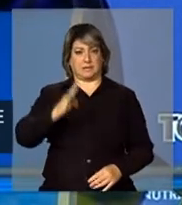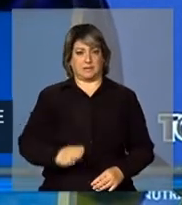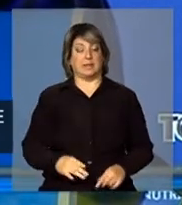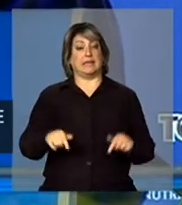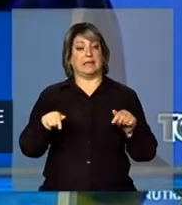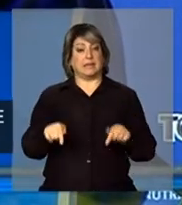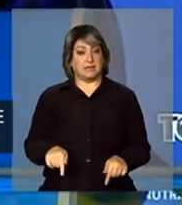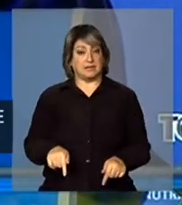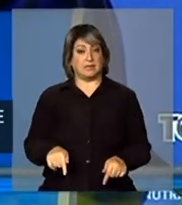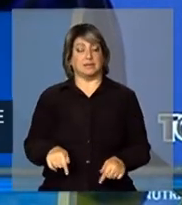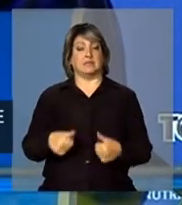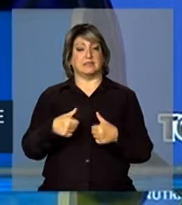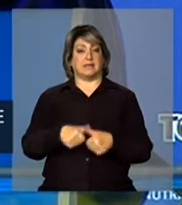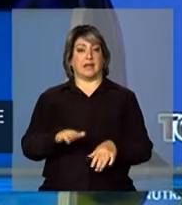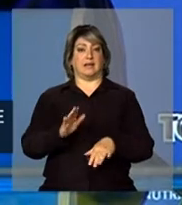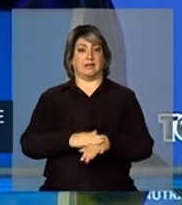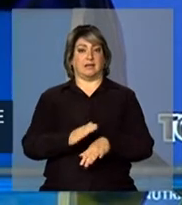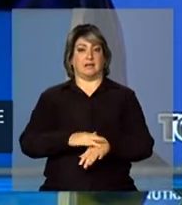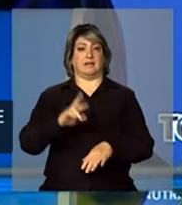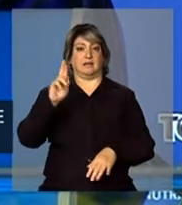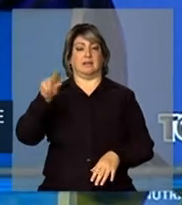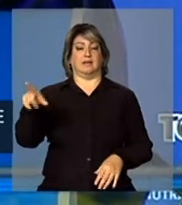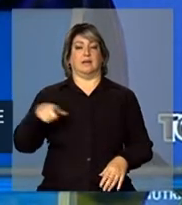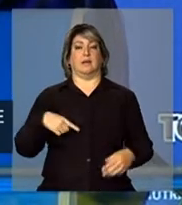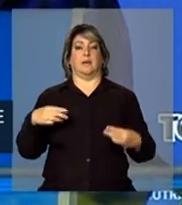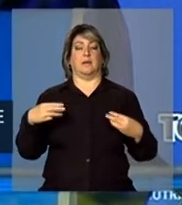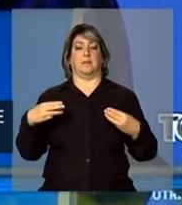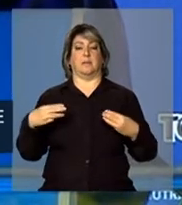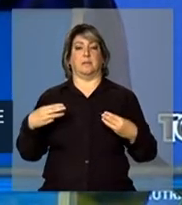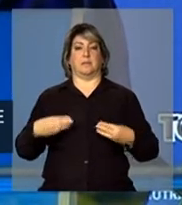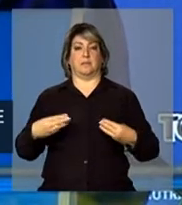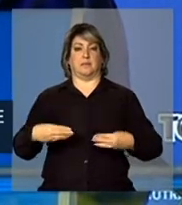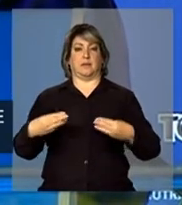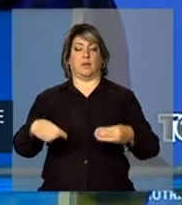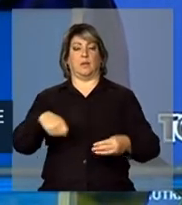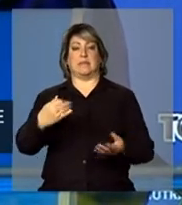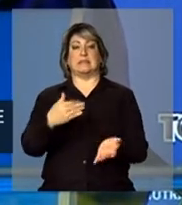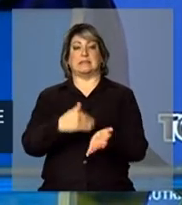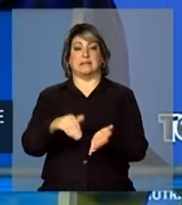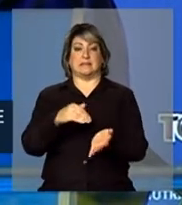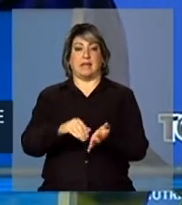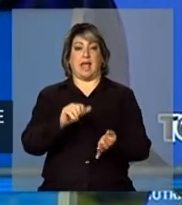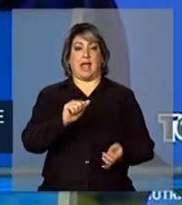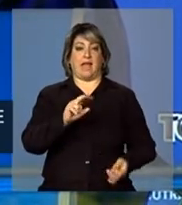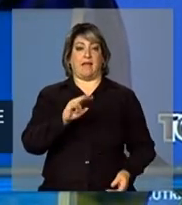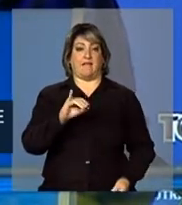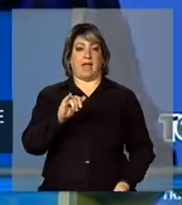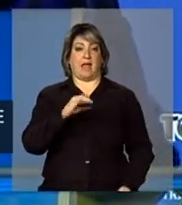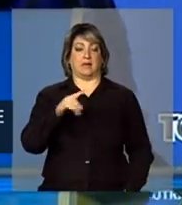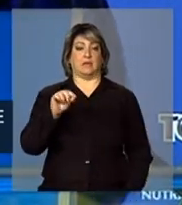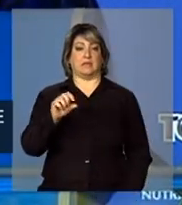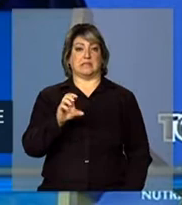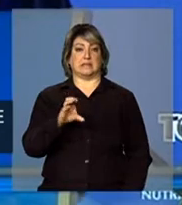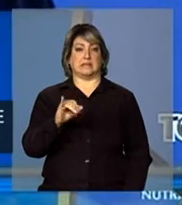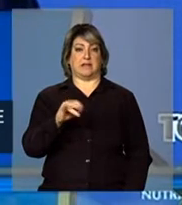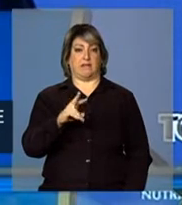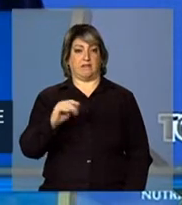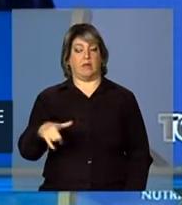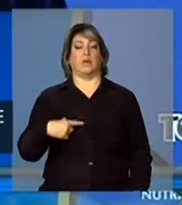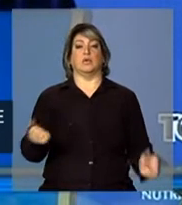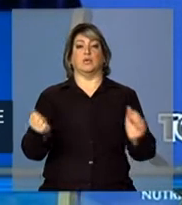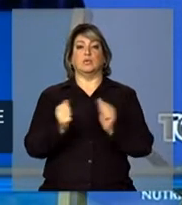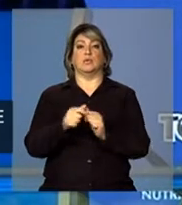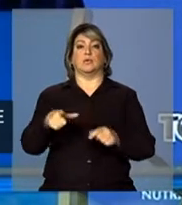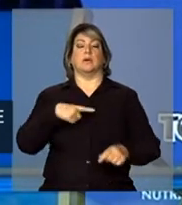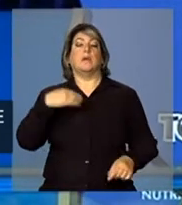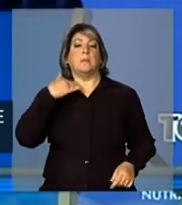cargo do Ministério, que chama Secretaria de Aviação Civil, junto com o Banco do